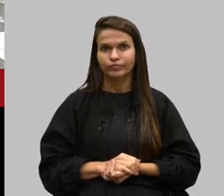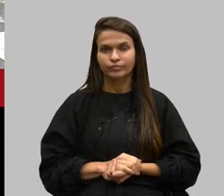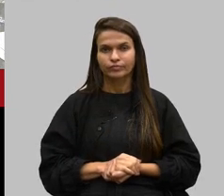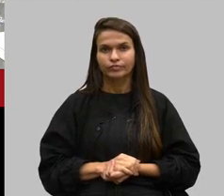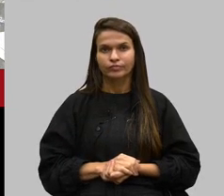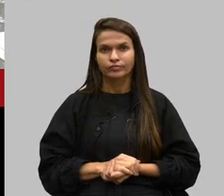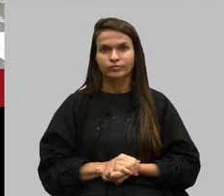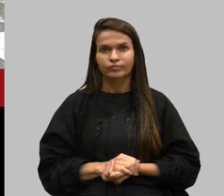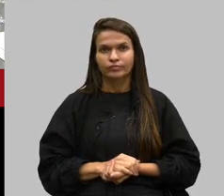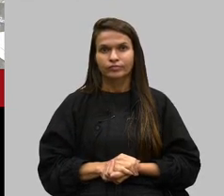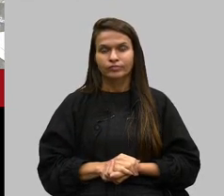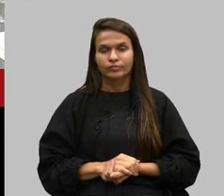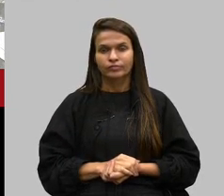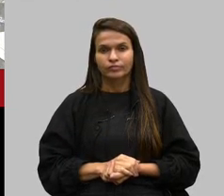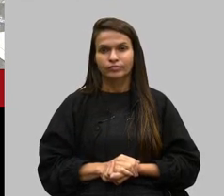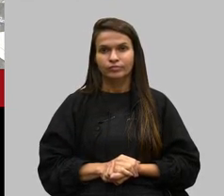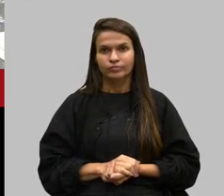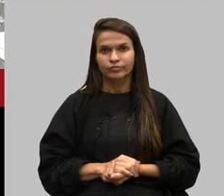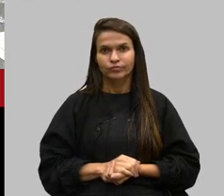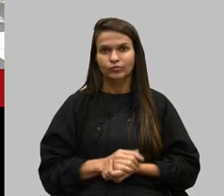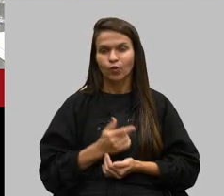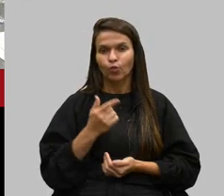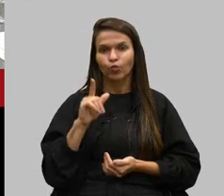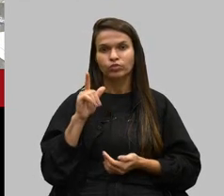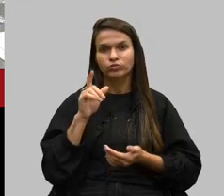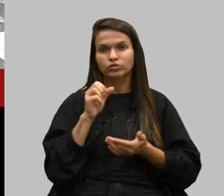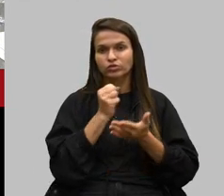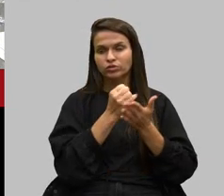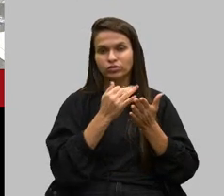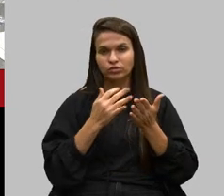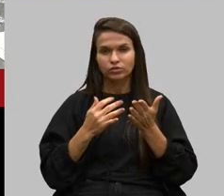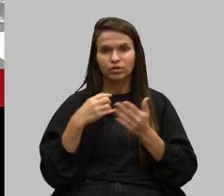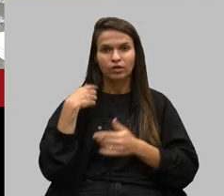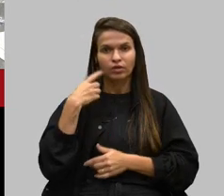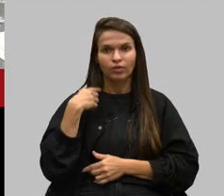obgado próximo inscrito Deputado Arlen